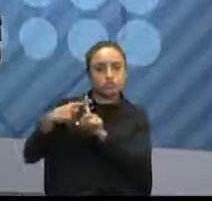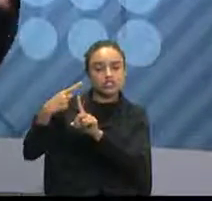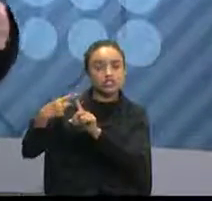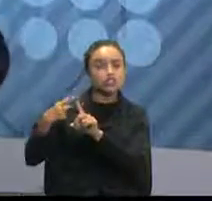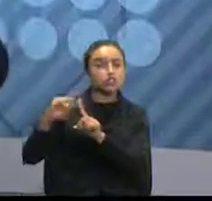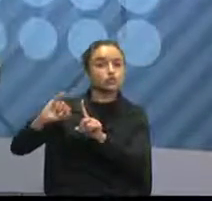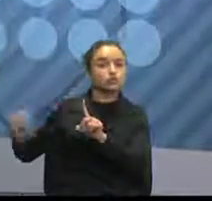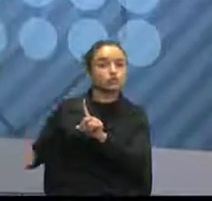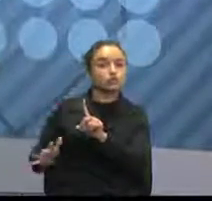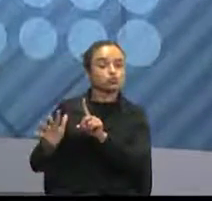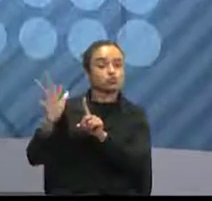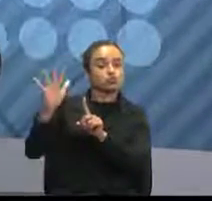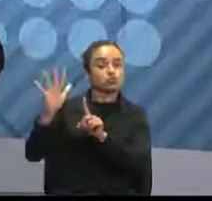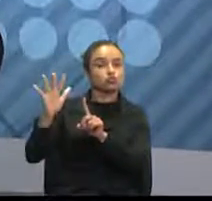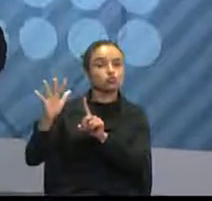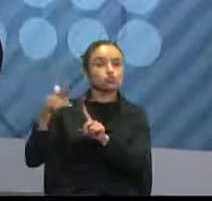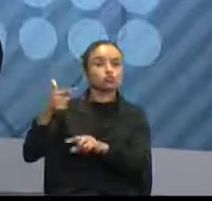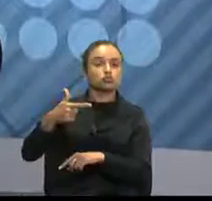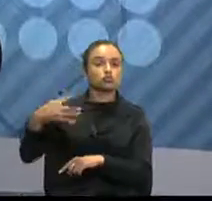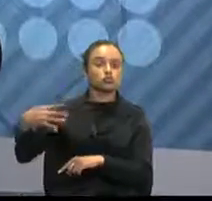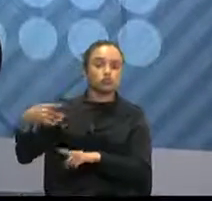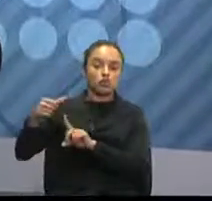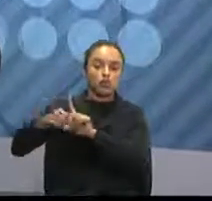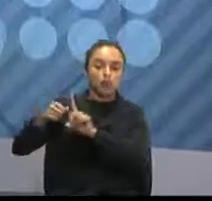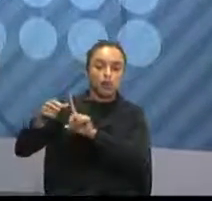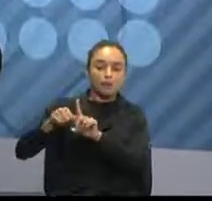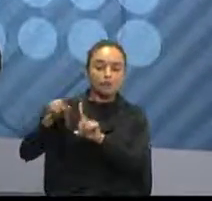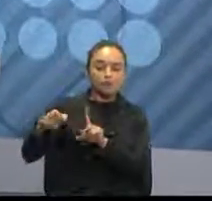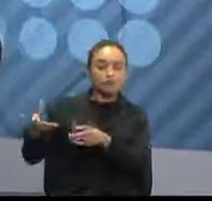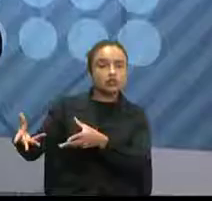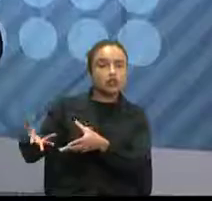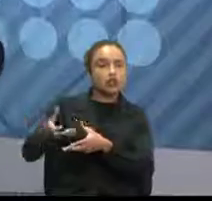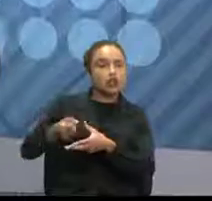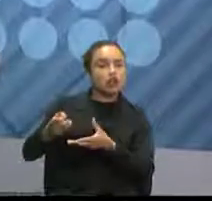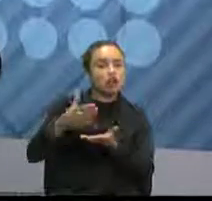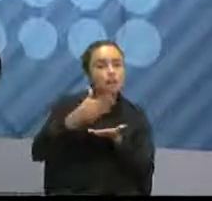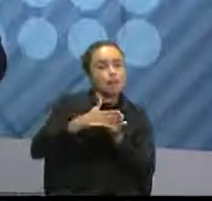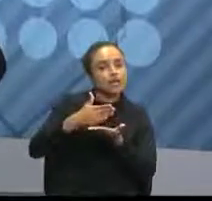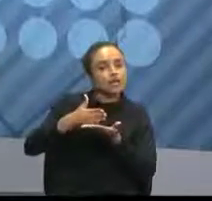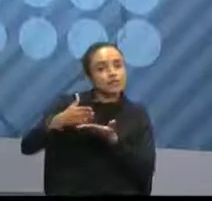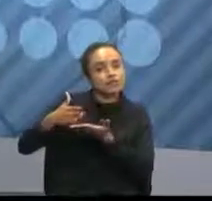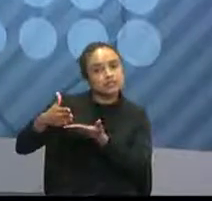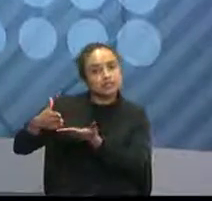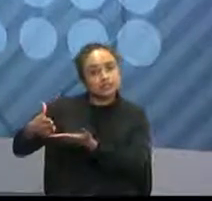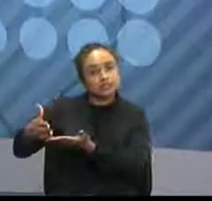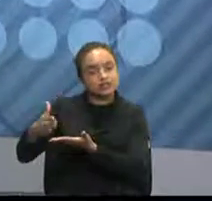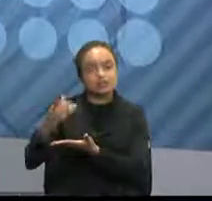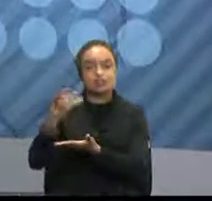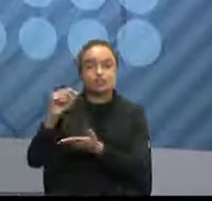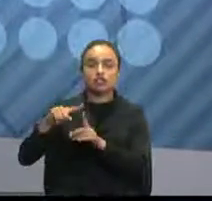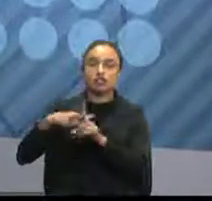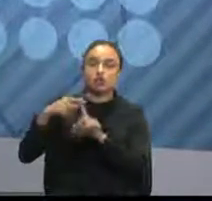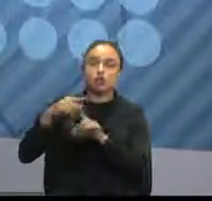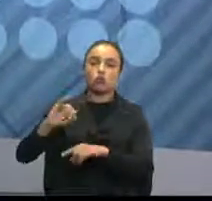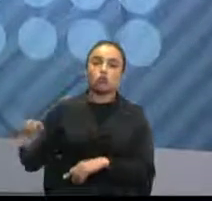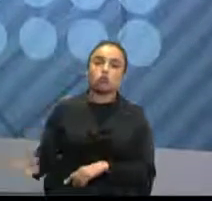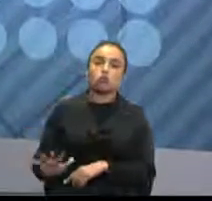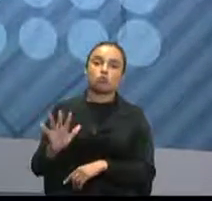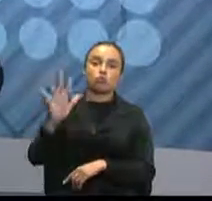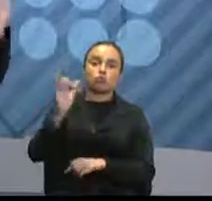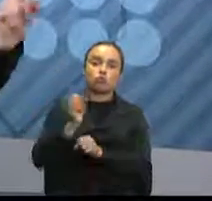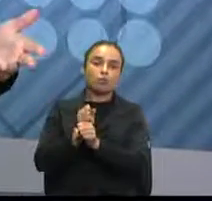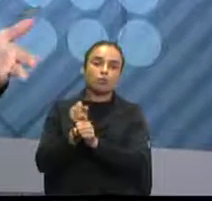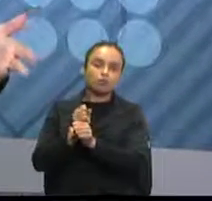ano até 24 meses então você vai receber esse montante mais 10% de juros ao ano